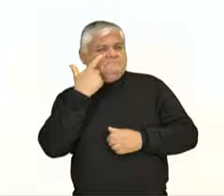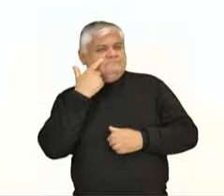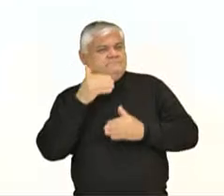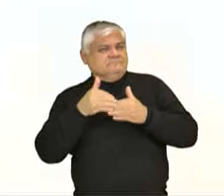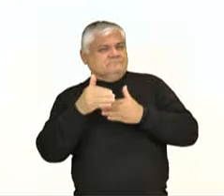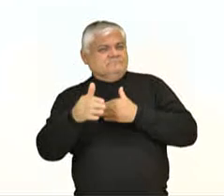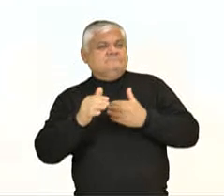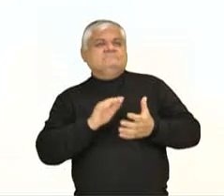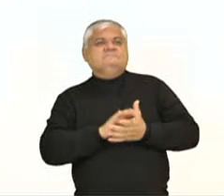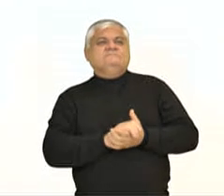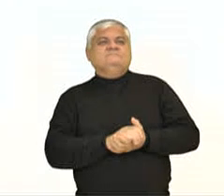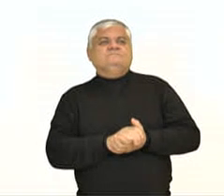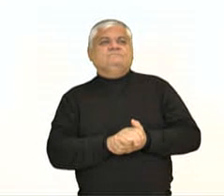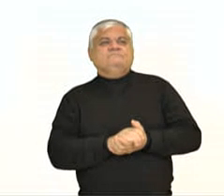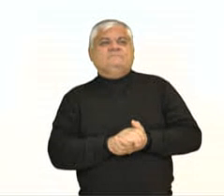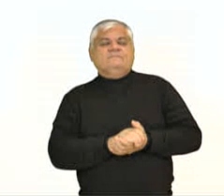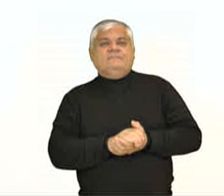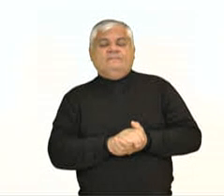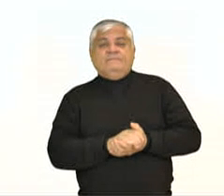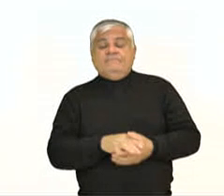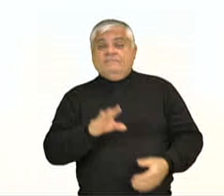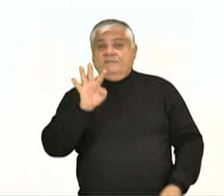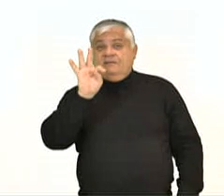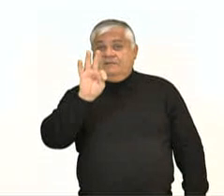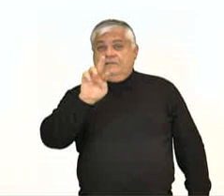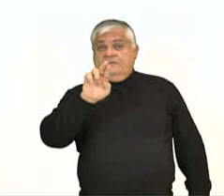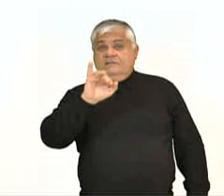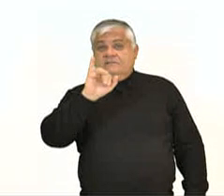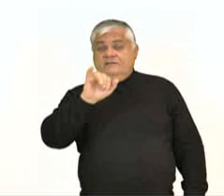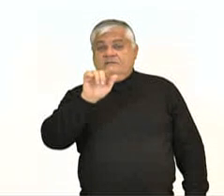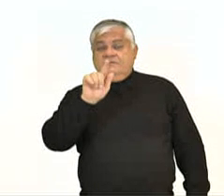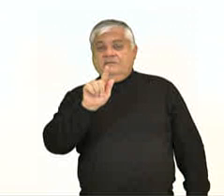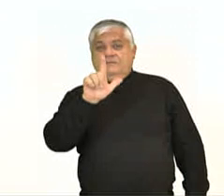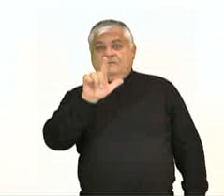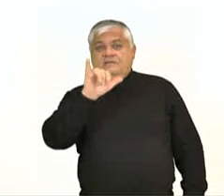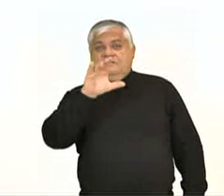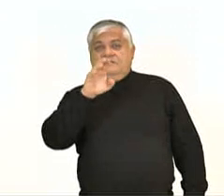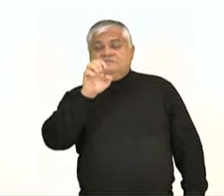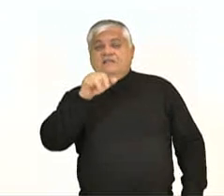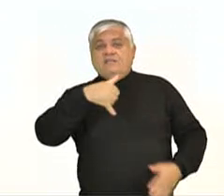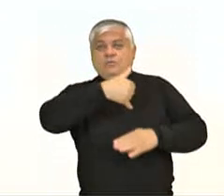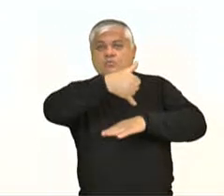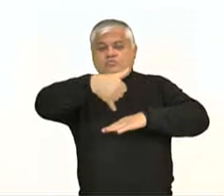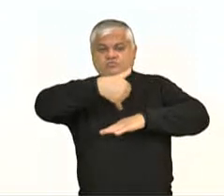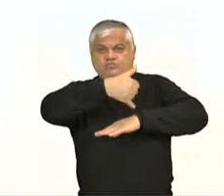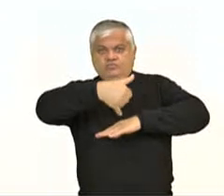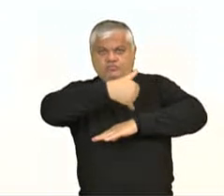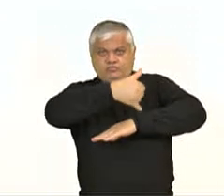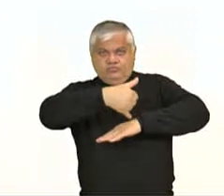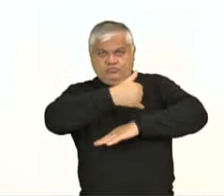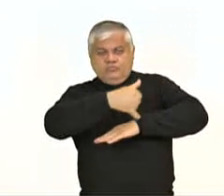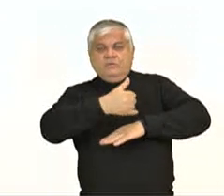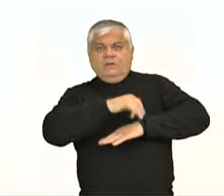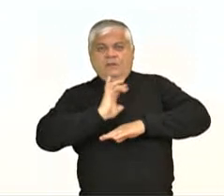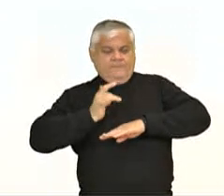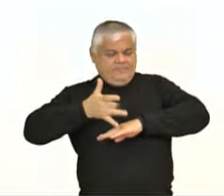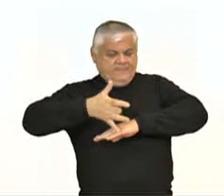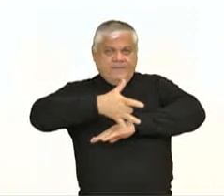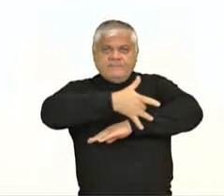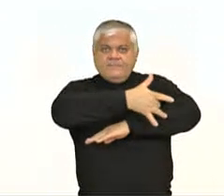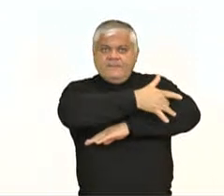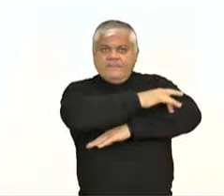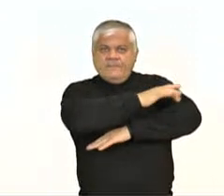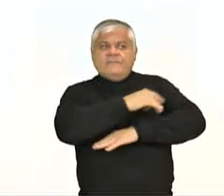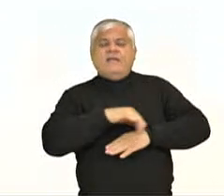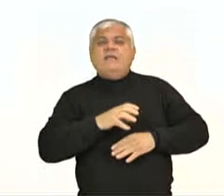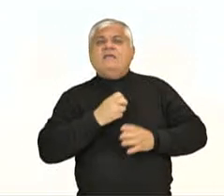Vamos trabalhar. Muito bem, triglicerídeos são as principais gorduras do nosso organismo e a reserva de energia do nosso